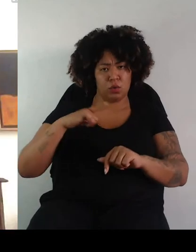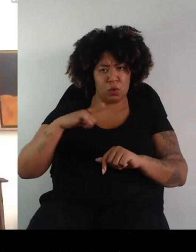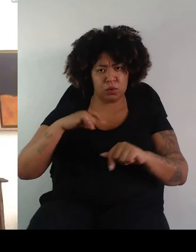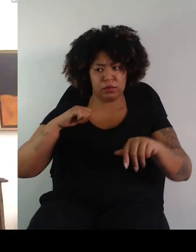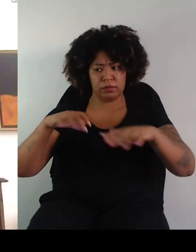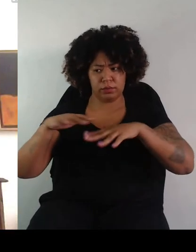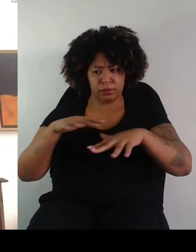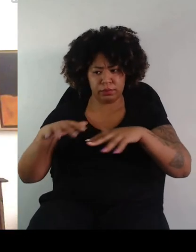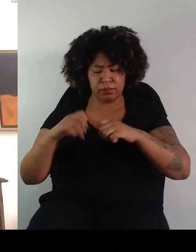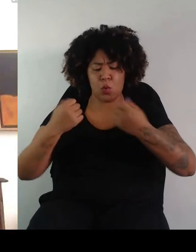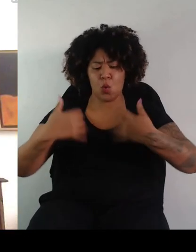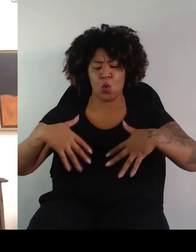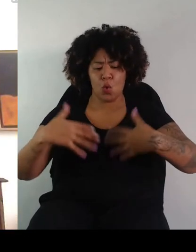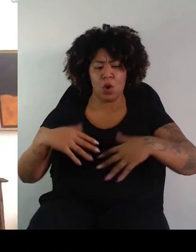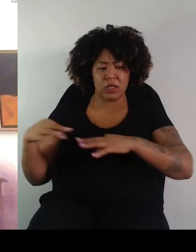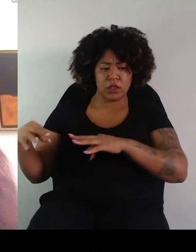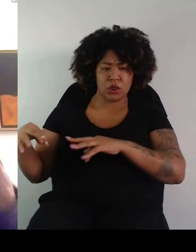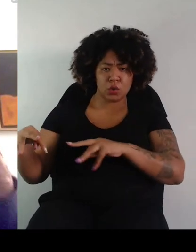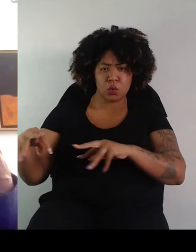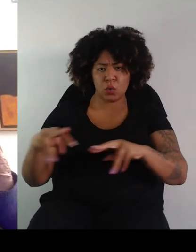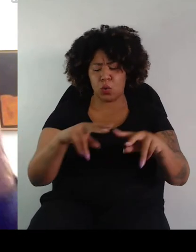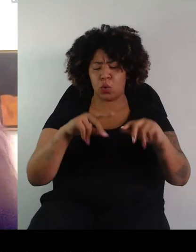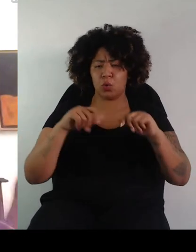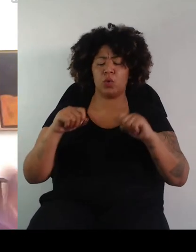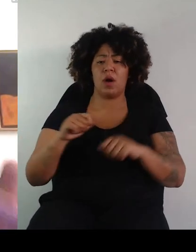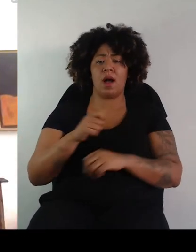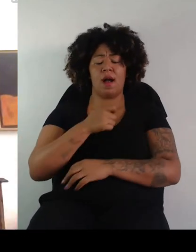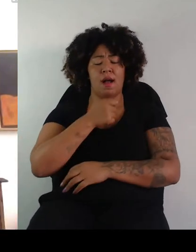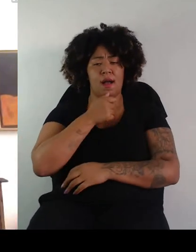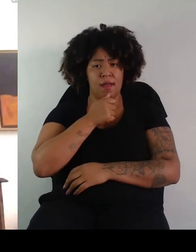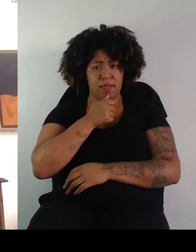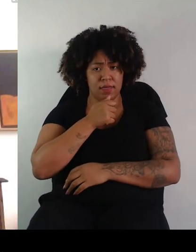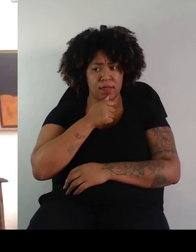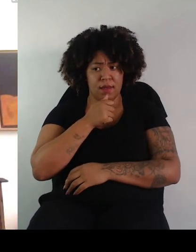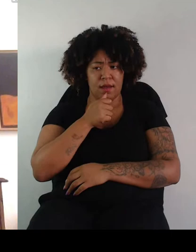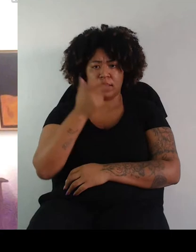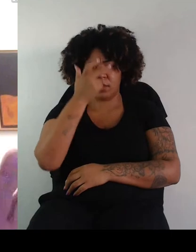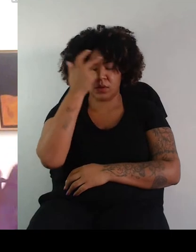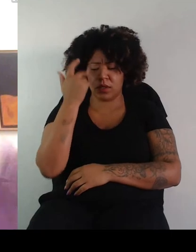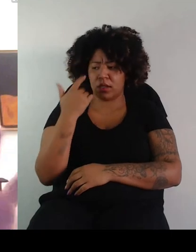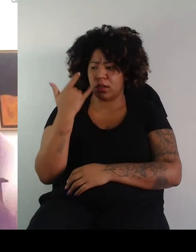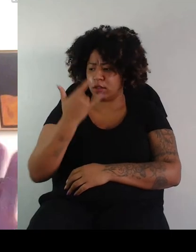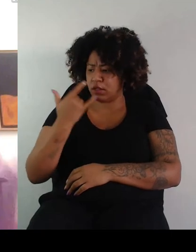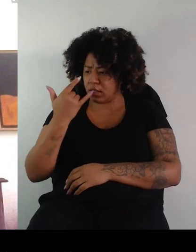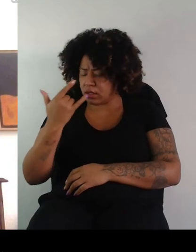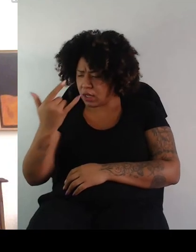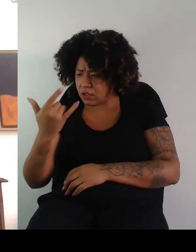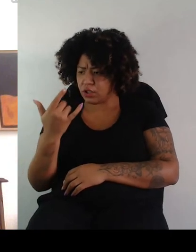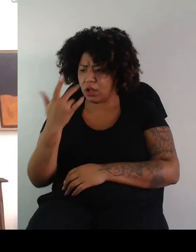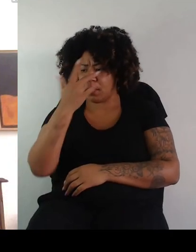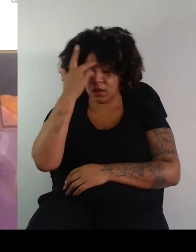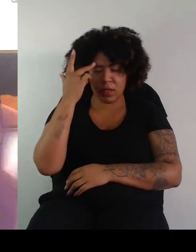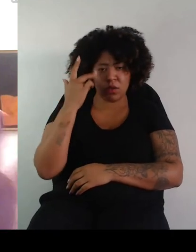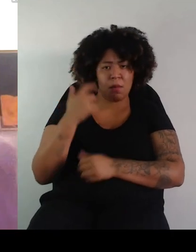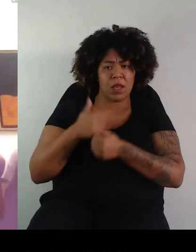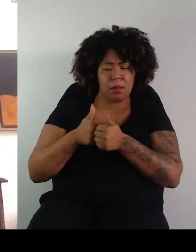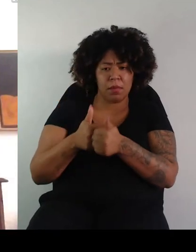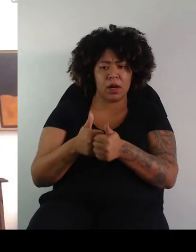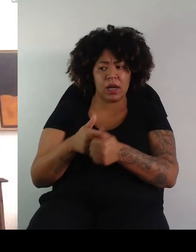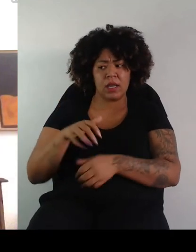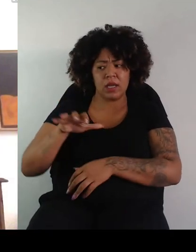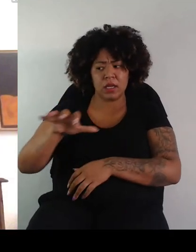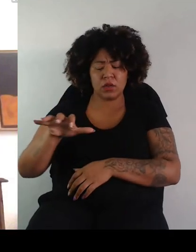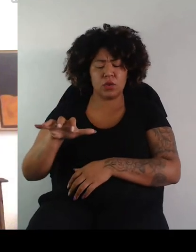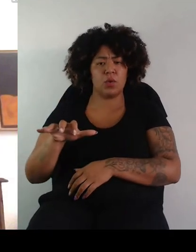se essas obras ainda atraem e fixam as pessoas isso se deve